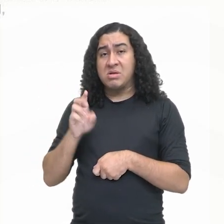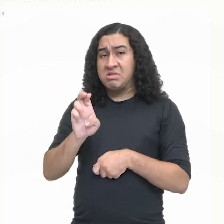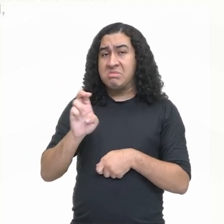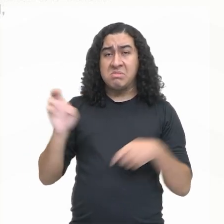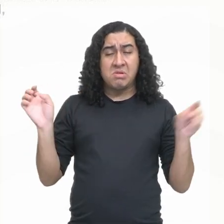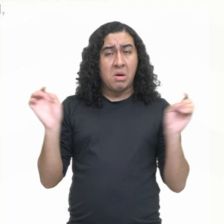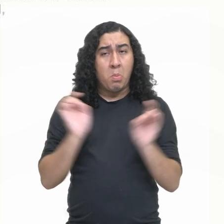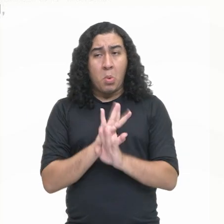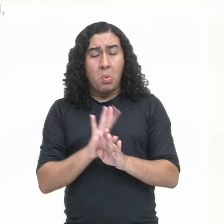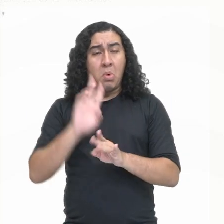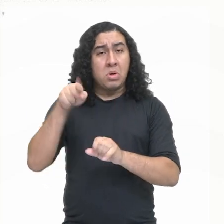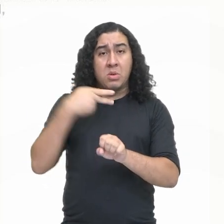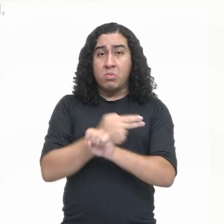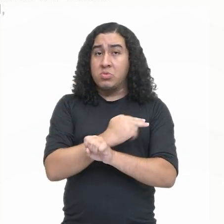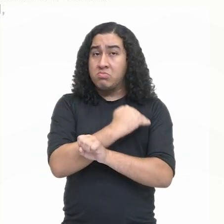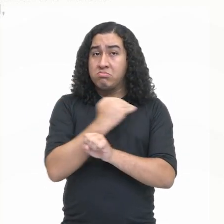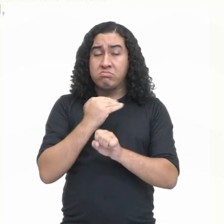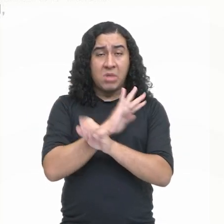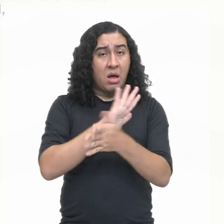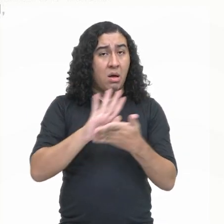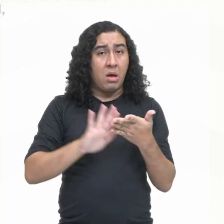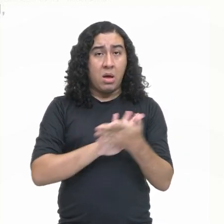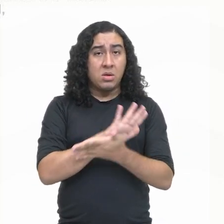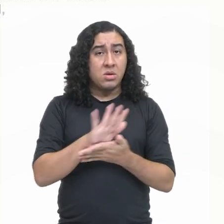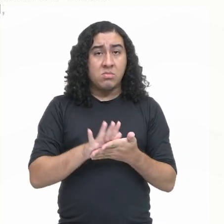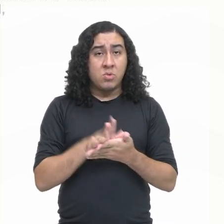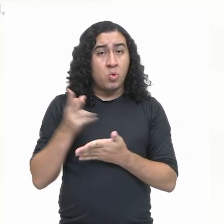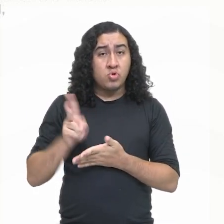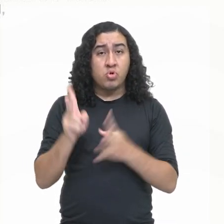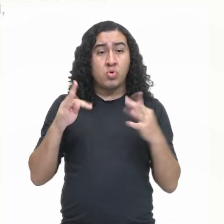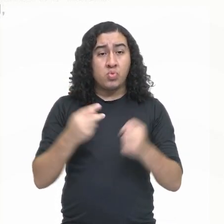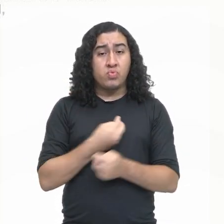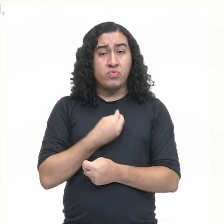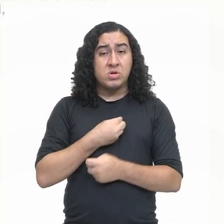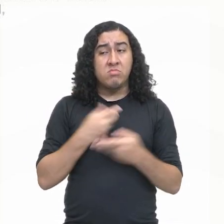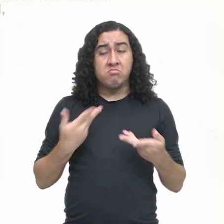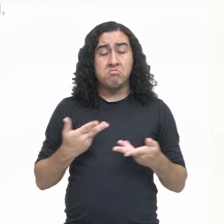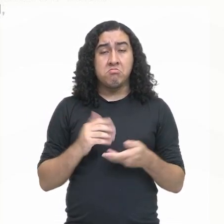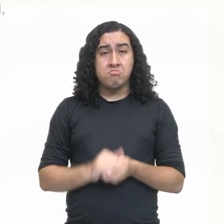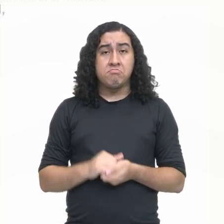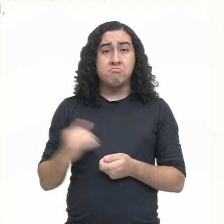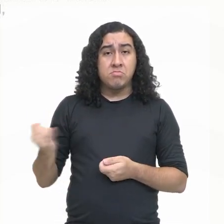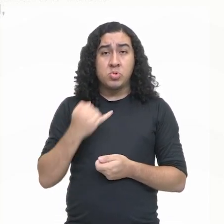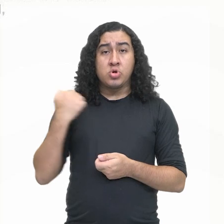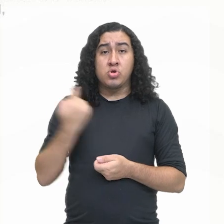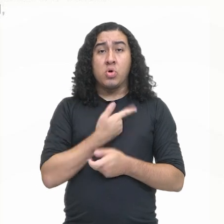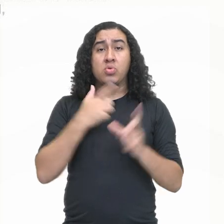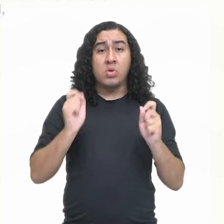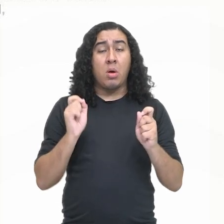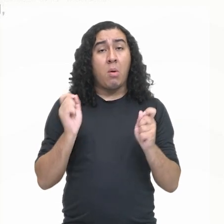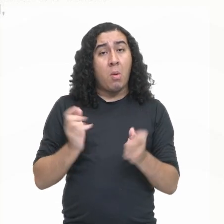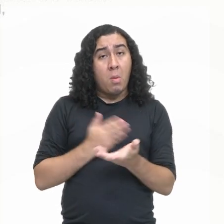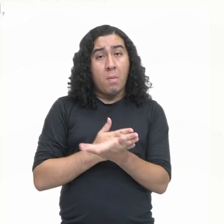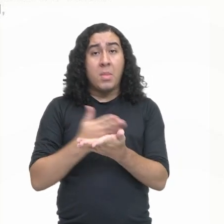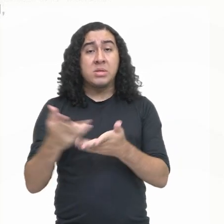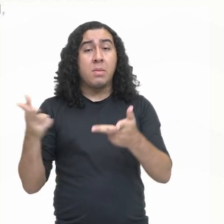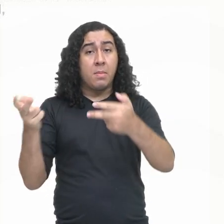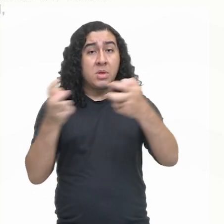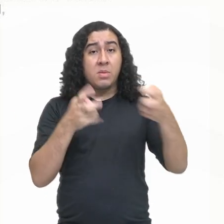grandes extinções e depois disso mais nada? Né? Então, é importante a gente